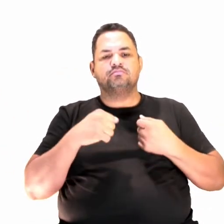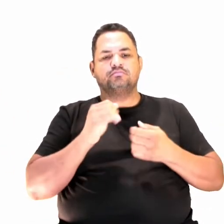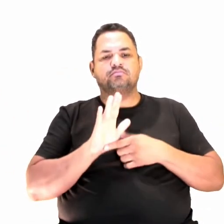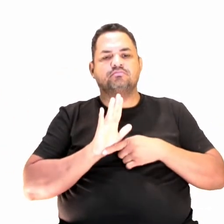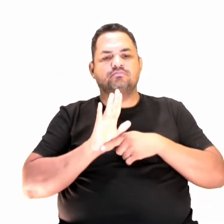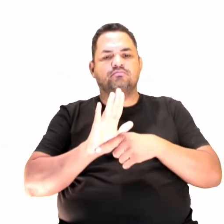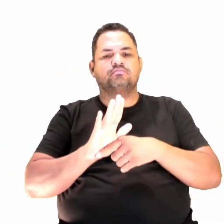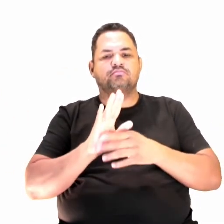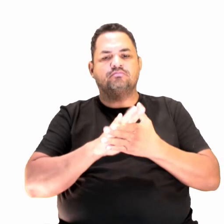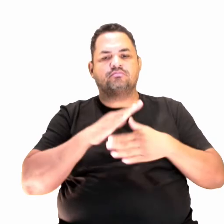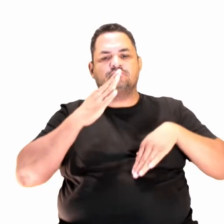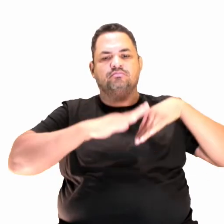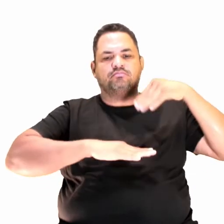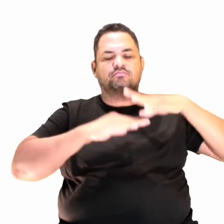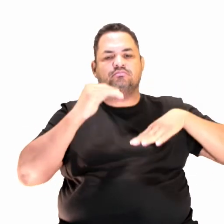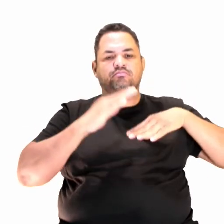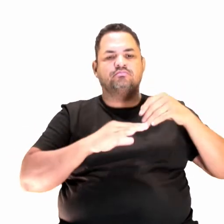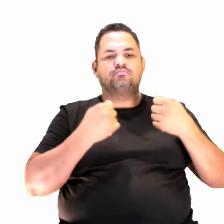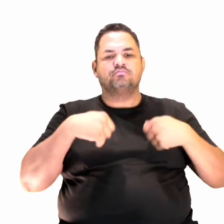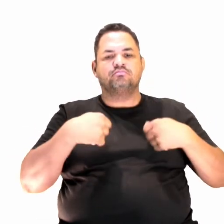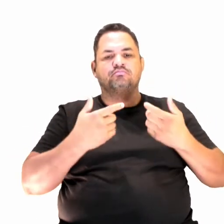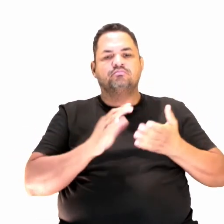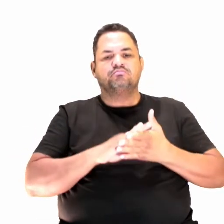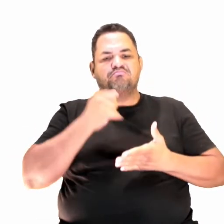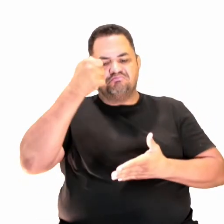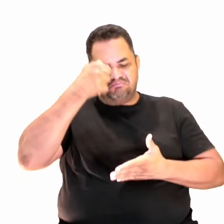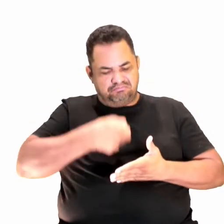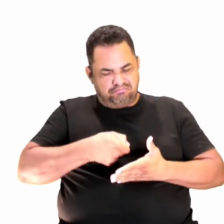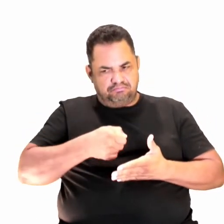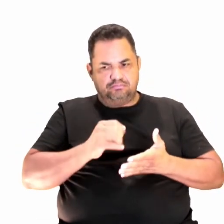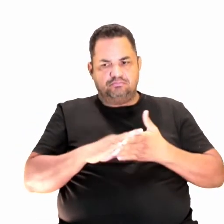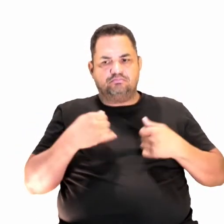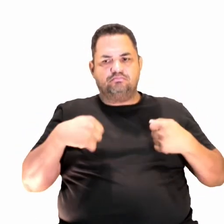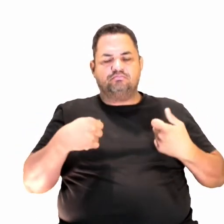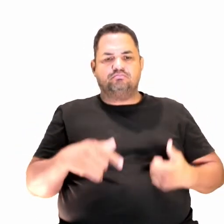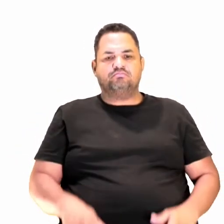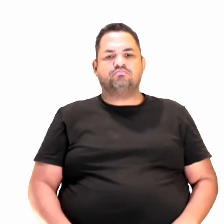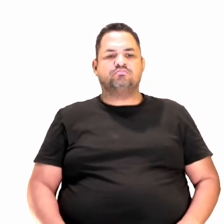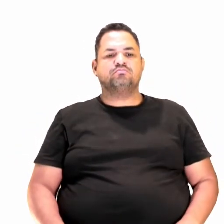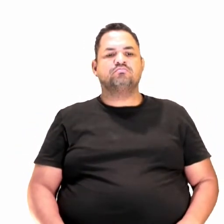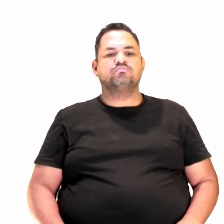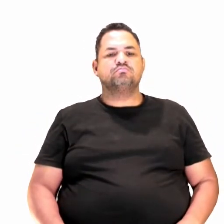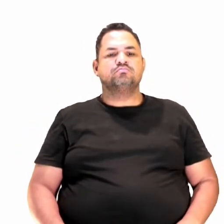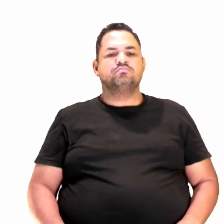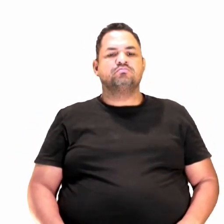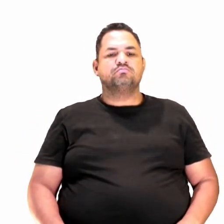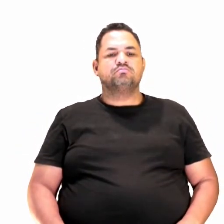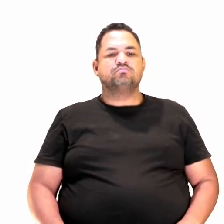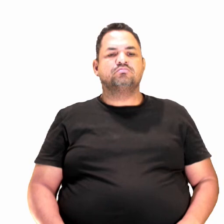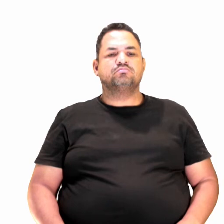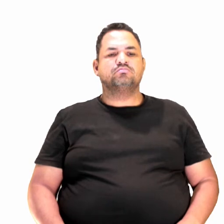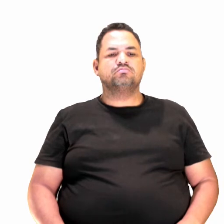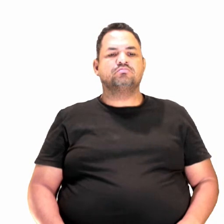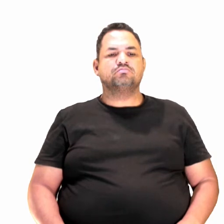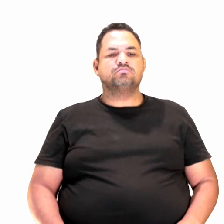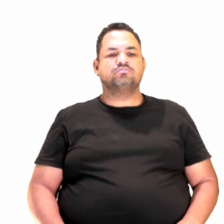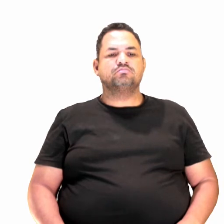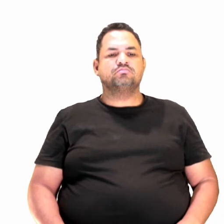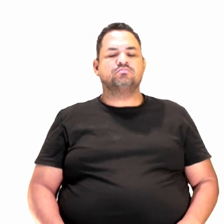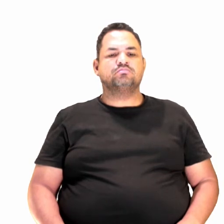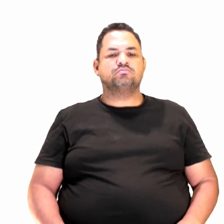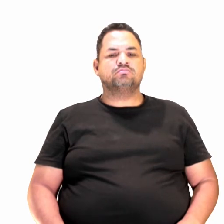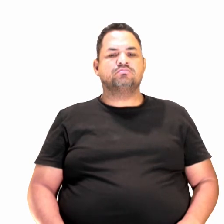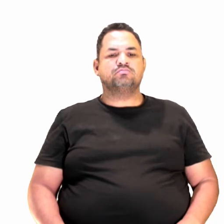Ele pode, aí nesse caso ele deve, né, no sentido de obrigação. Aí não fica legal para falar pode, certo? O primeiro foi